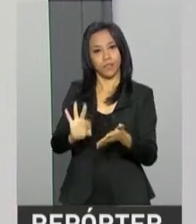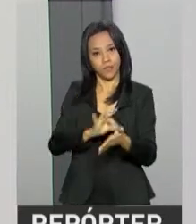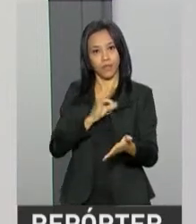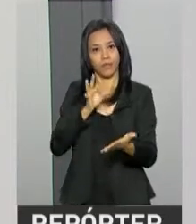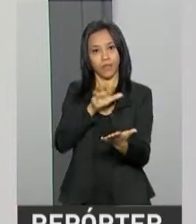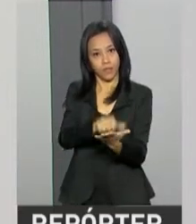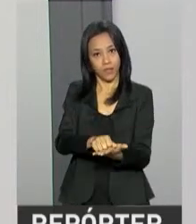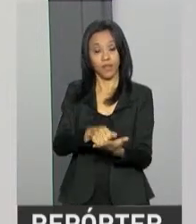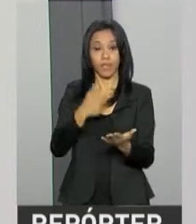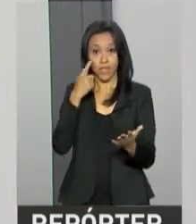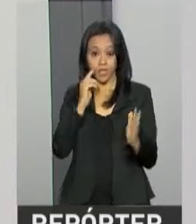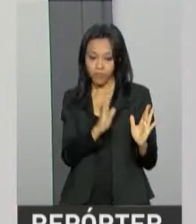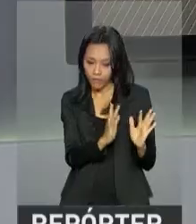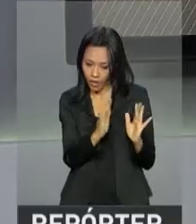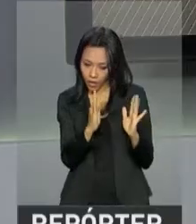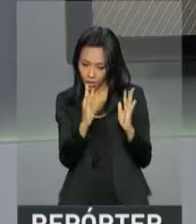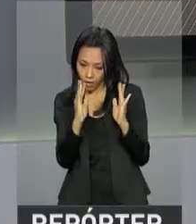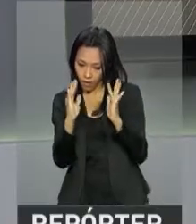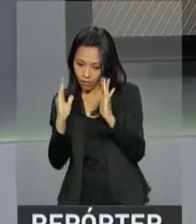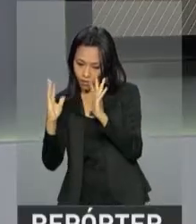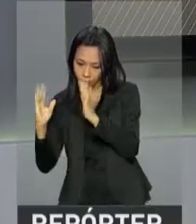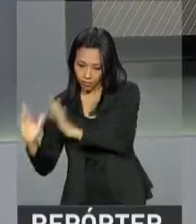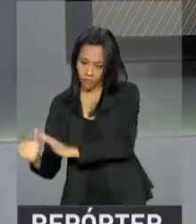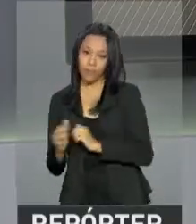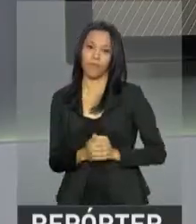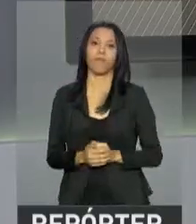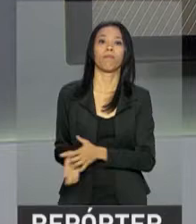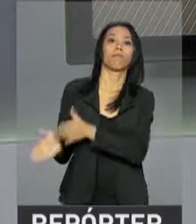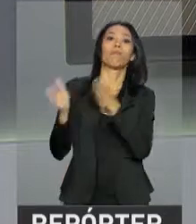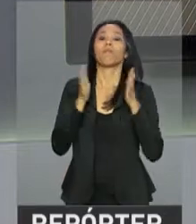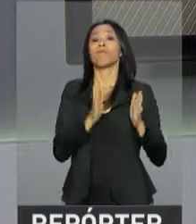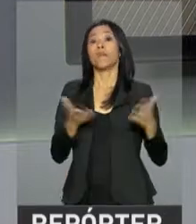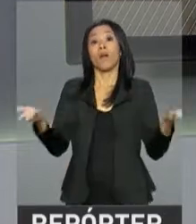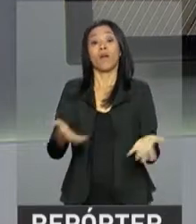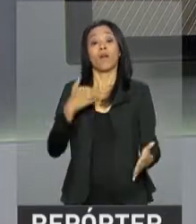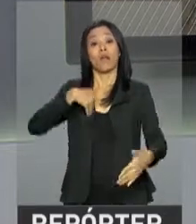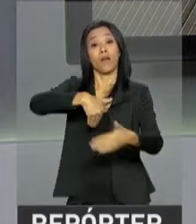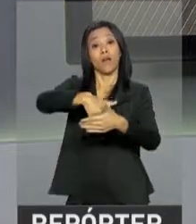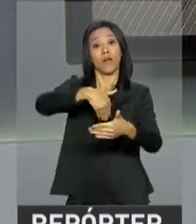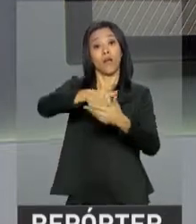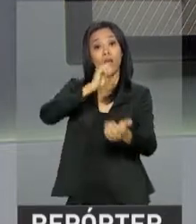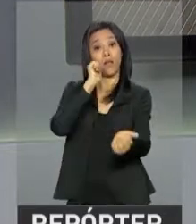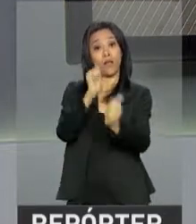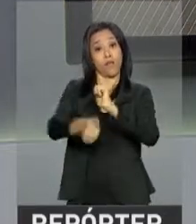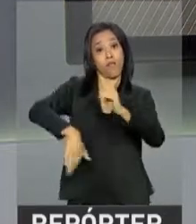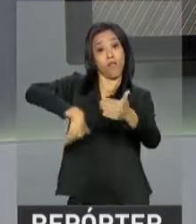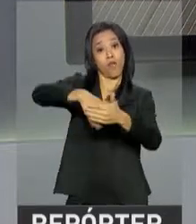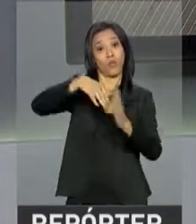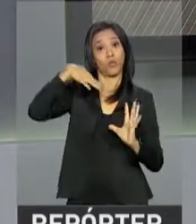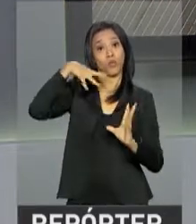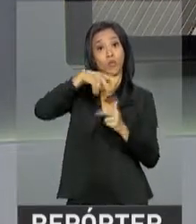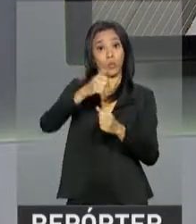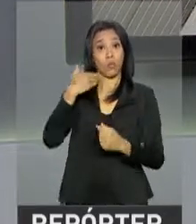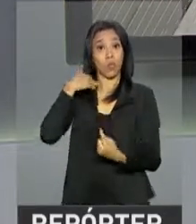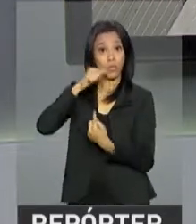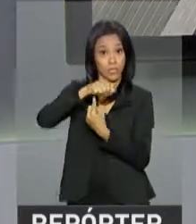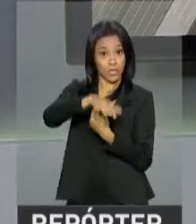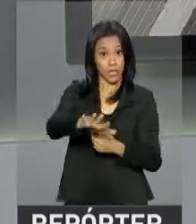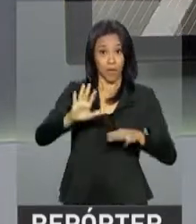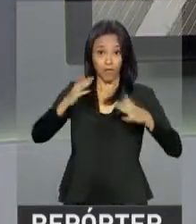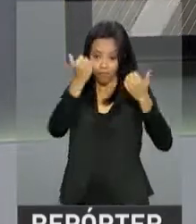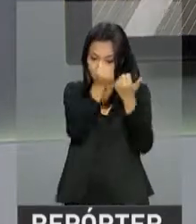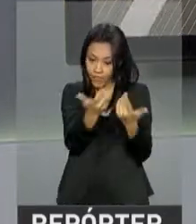acompanha ao longo do processo e no clima da copa do mundo o banco central inaugurou em brasília a exposição